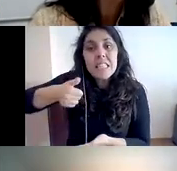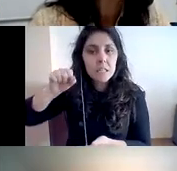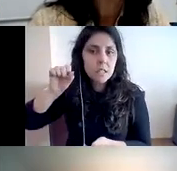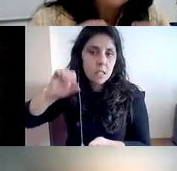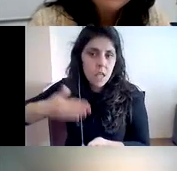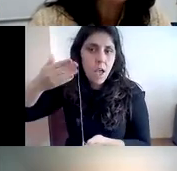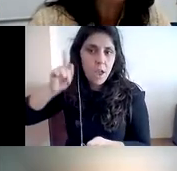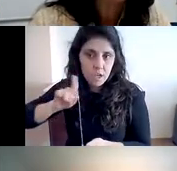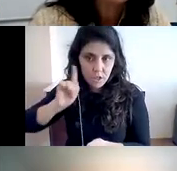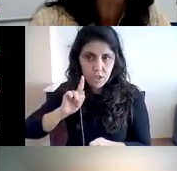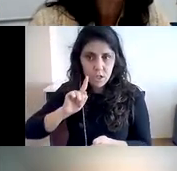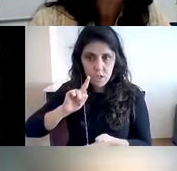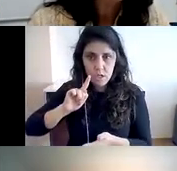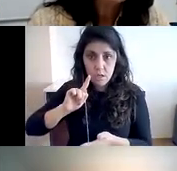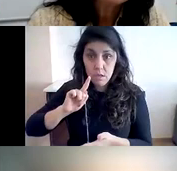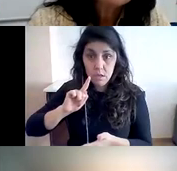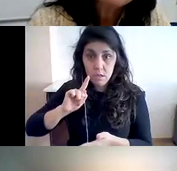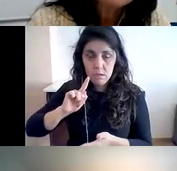que garantiram que nada nos faltava,